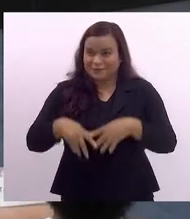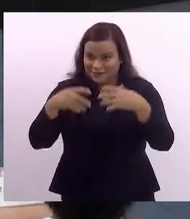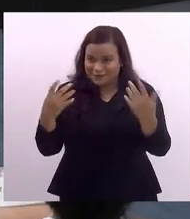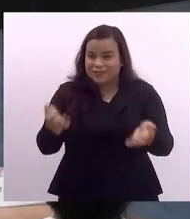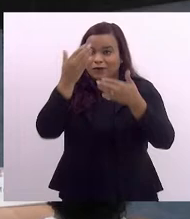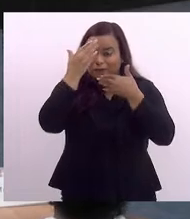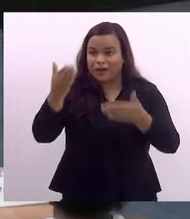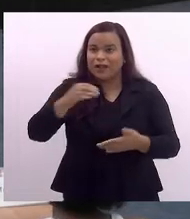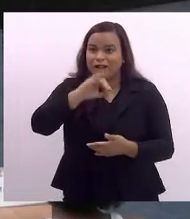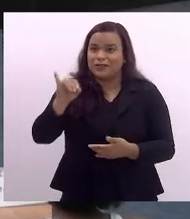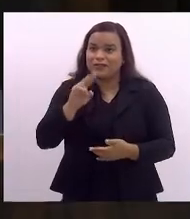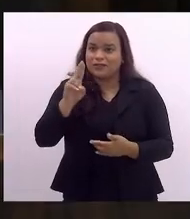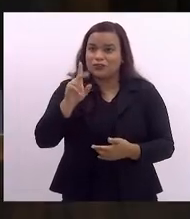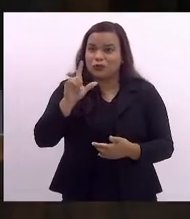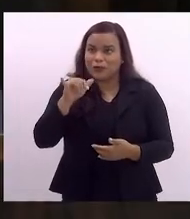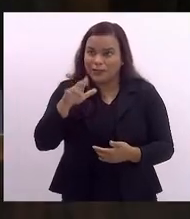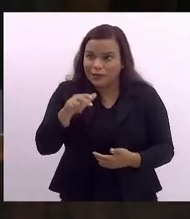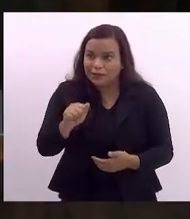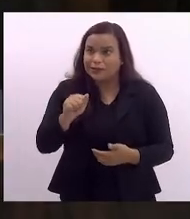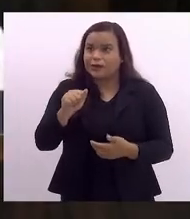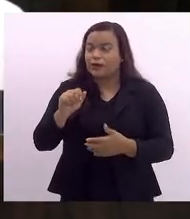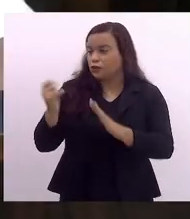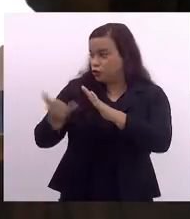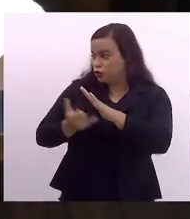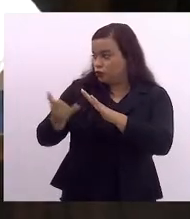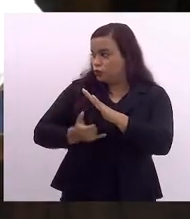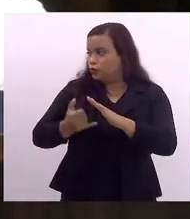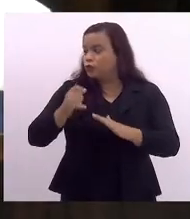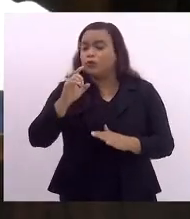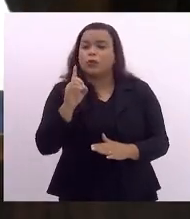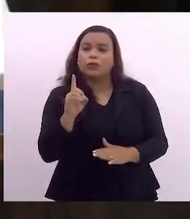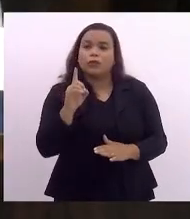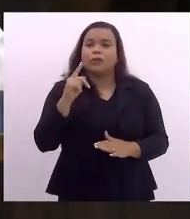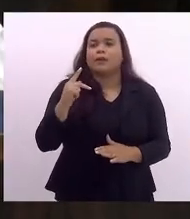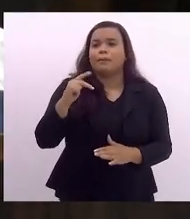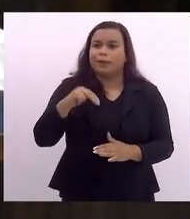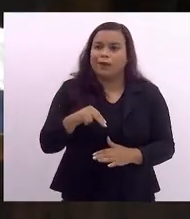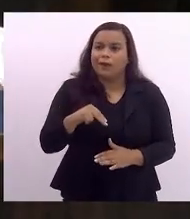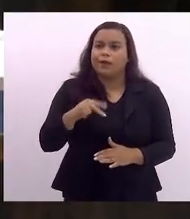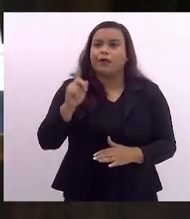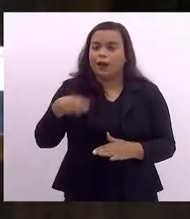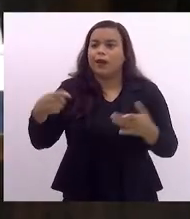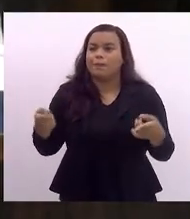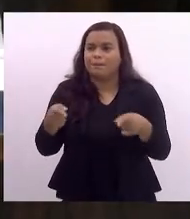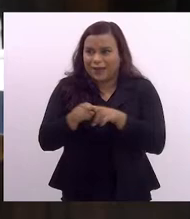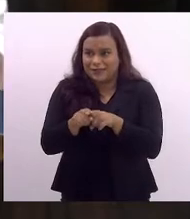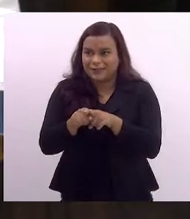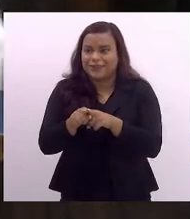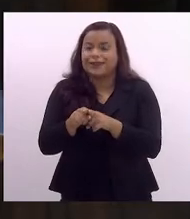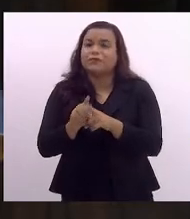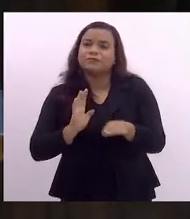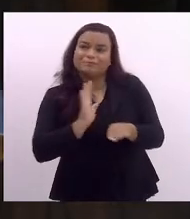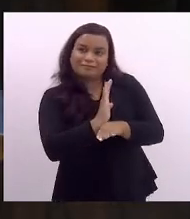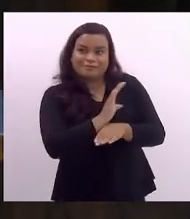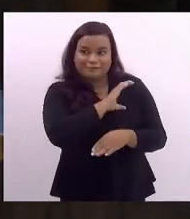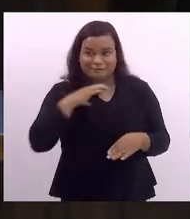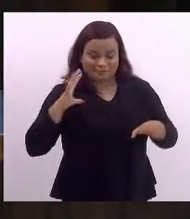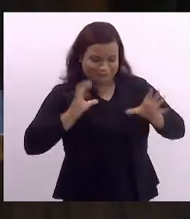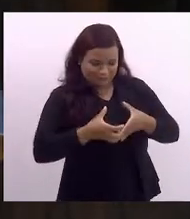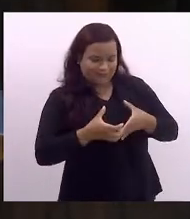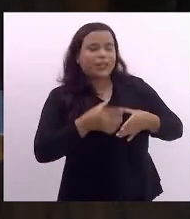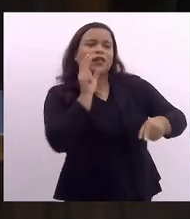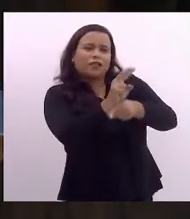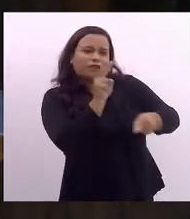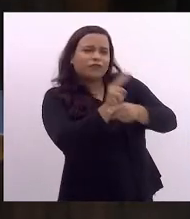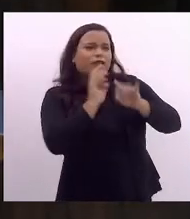Obrigada, Juliana. O Instituto IDPN é para nós aqui um parceiro da comissão na atuação da defesa e